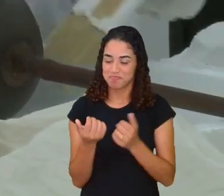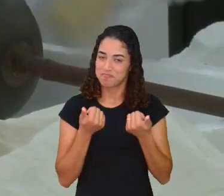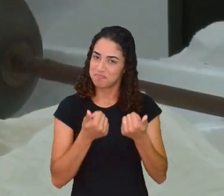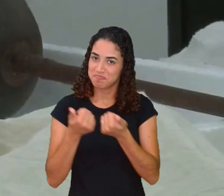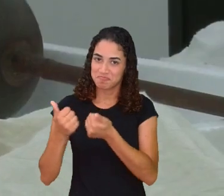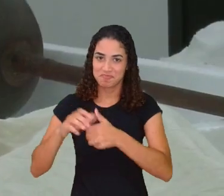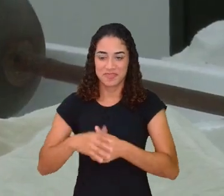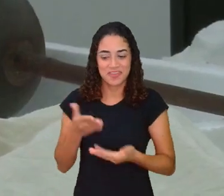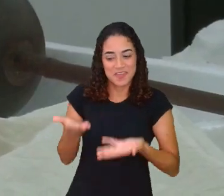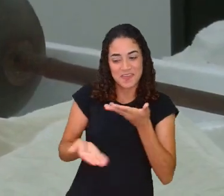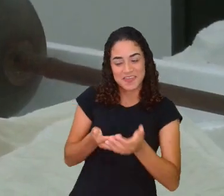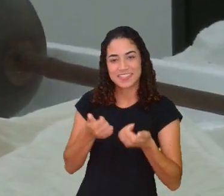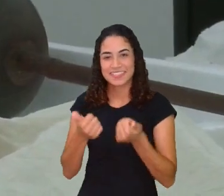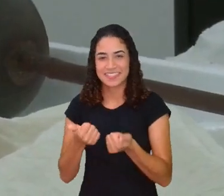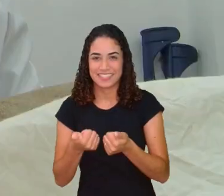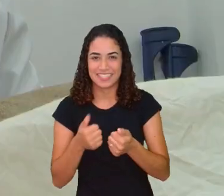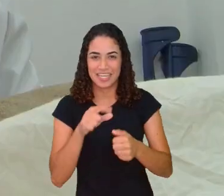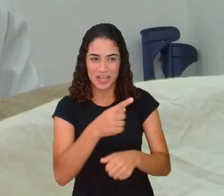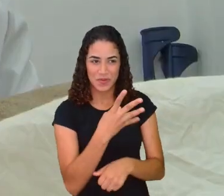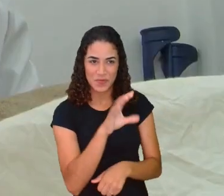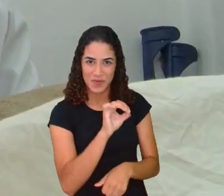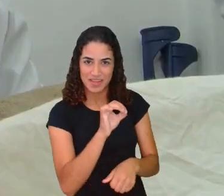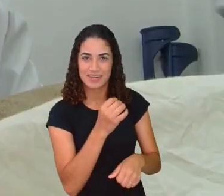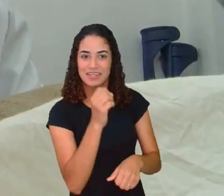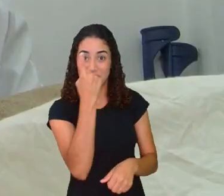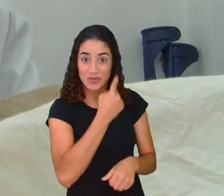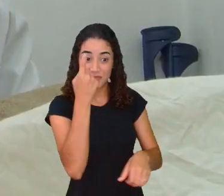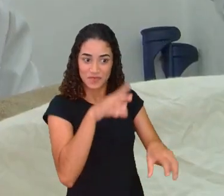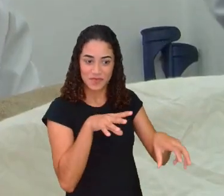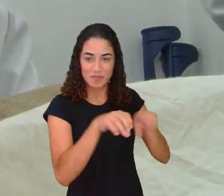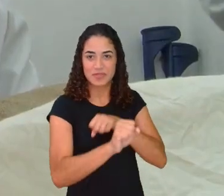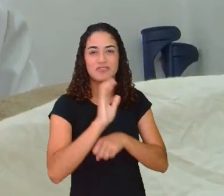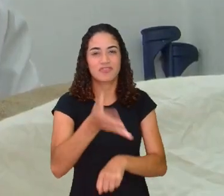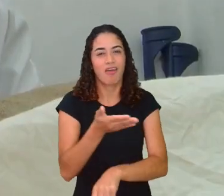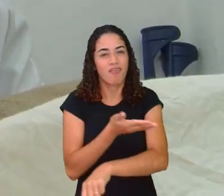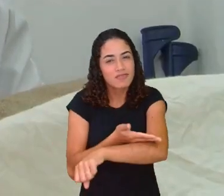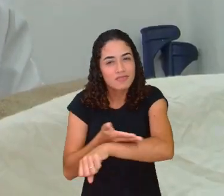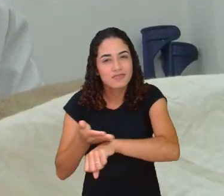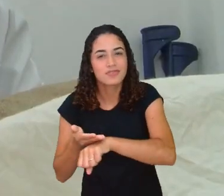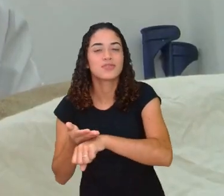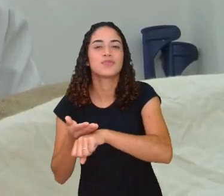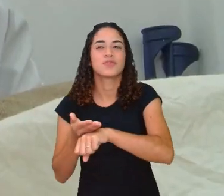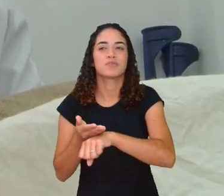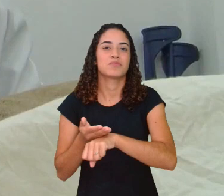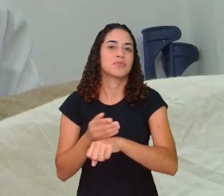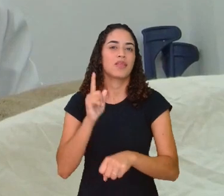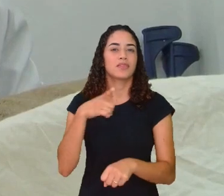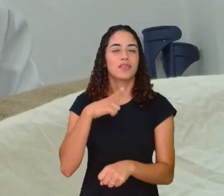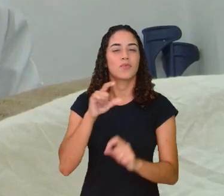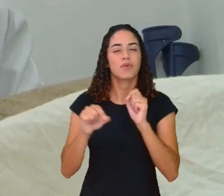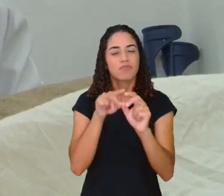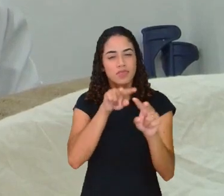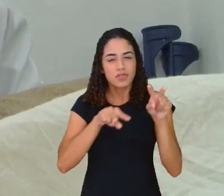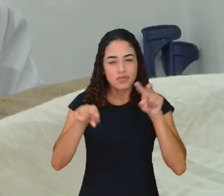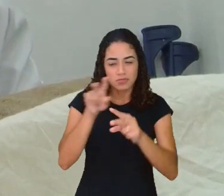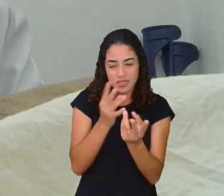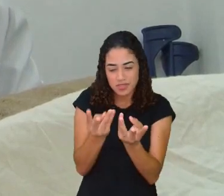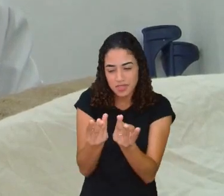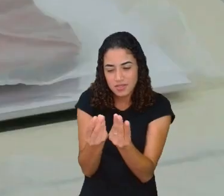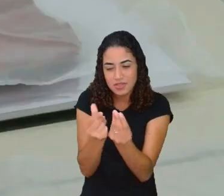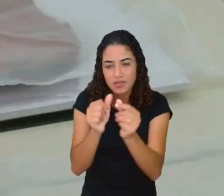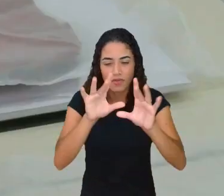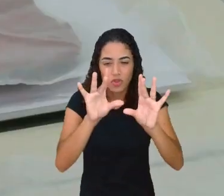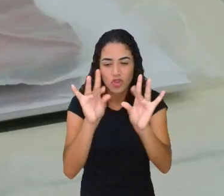se depender das 40 horas de formação, os profissionais acostumados com o burocrático vão estar mais sensíveis ao manuseio com as obras de